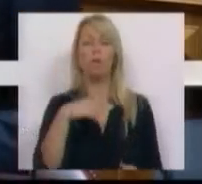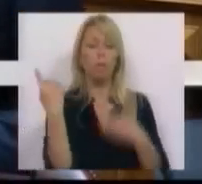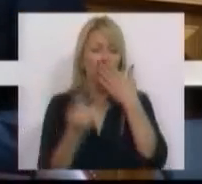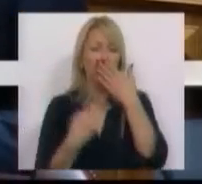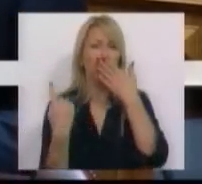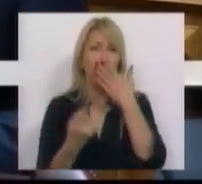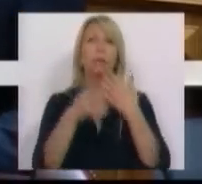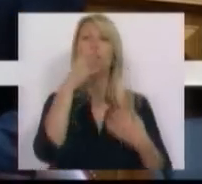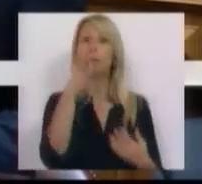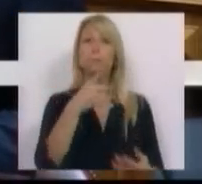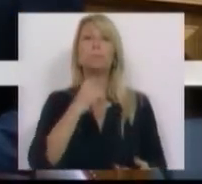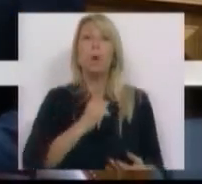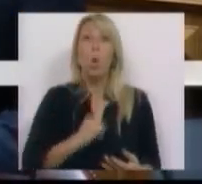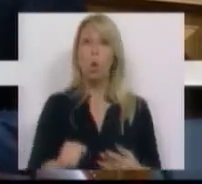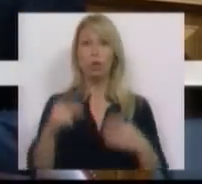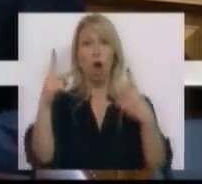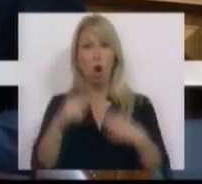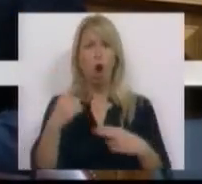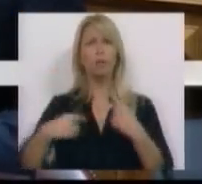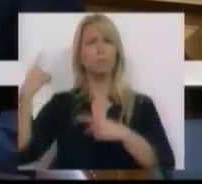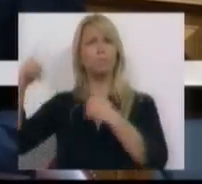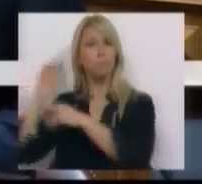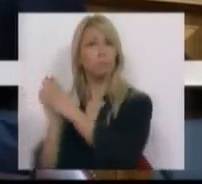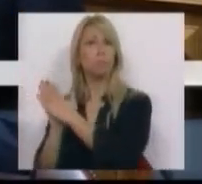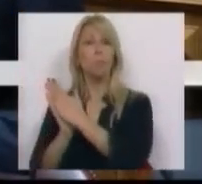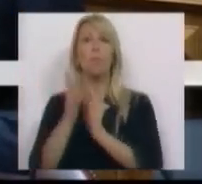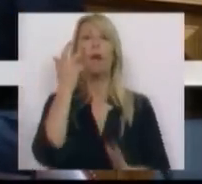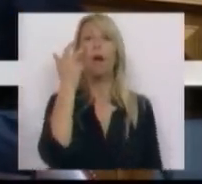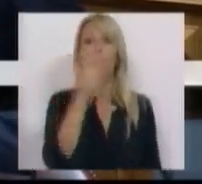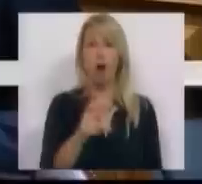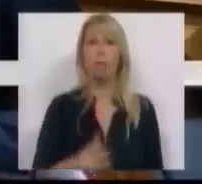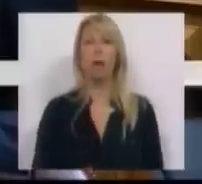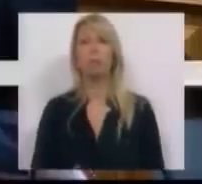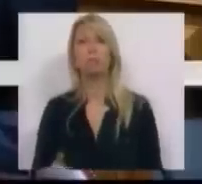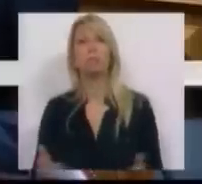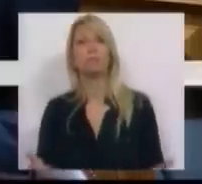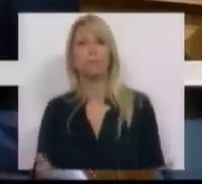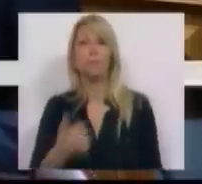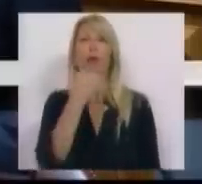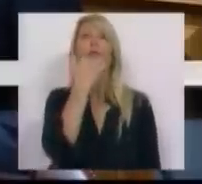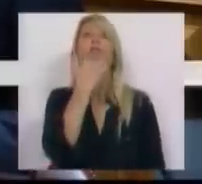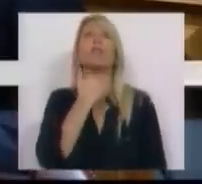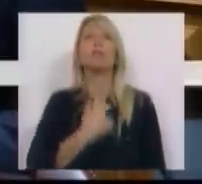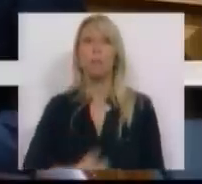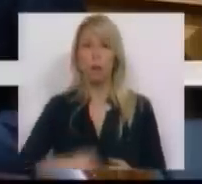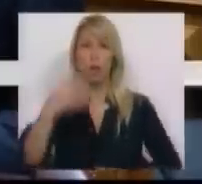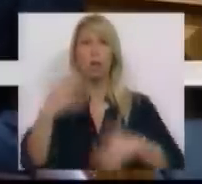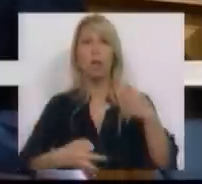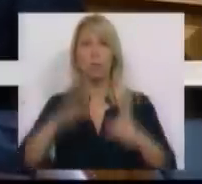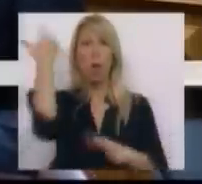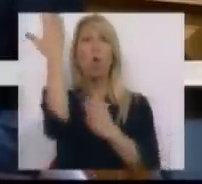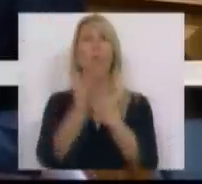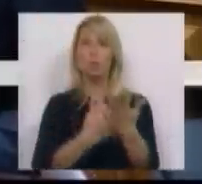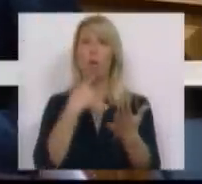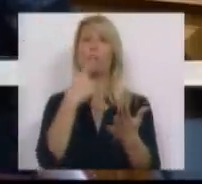contra um corte retroativo nas pensões de reforma, e felizmente o Tribunal Constitucional veio a dar-nos